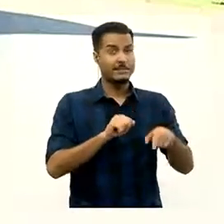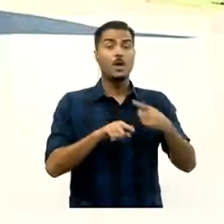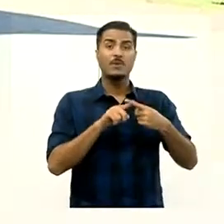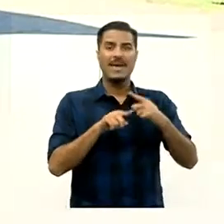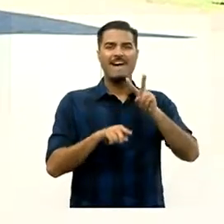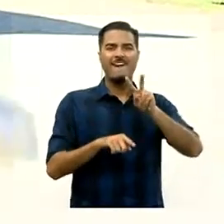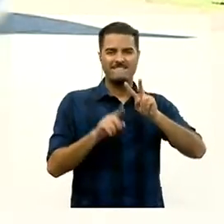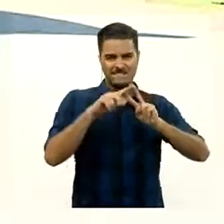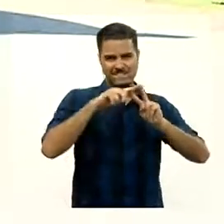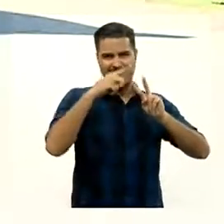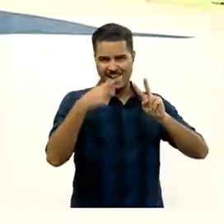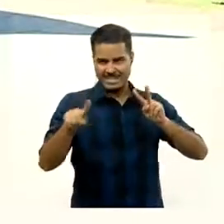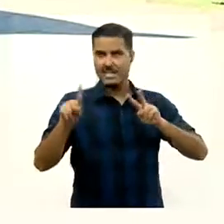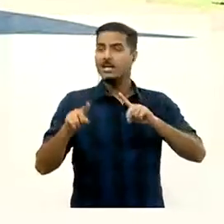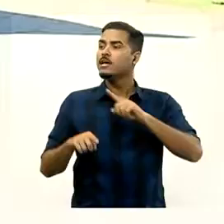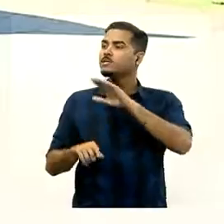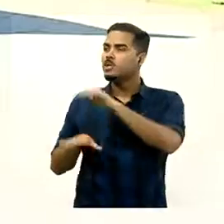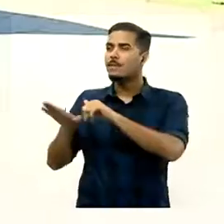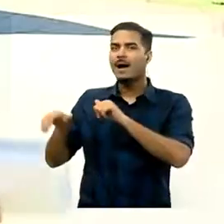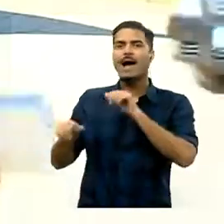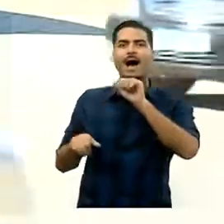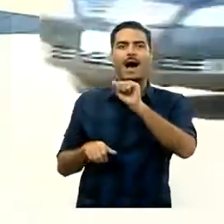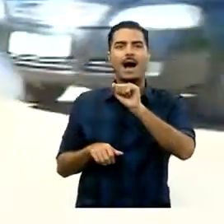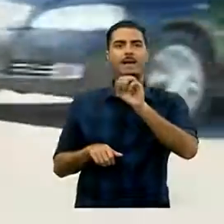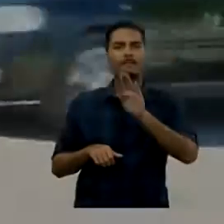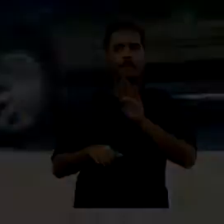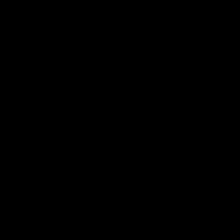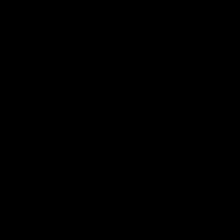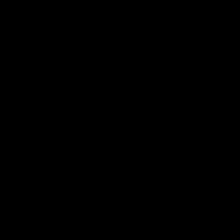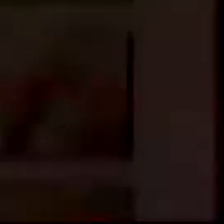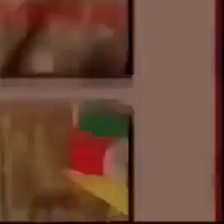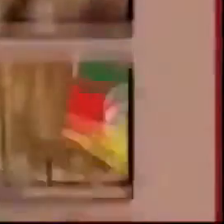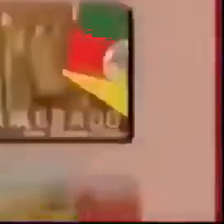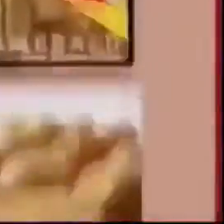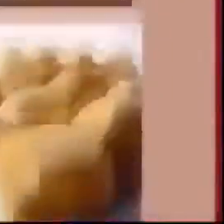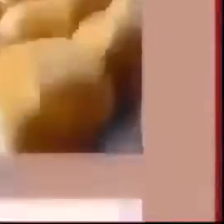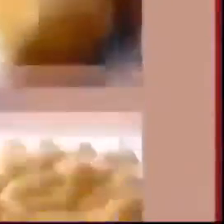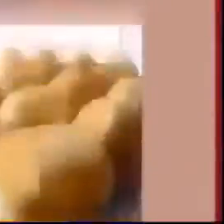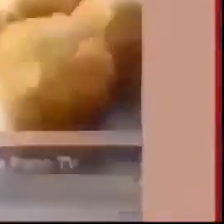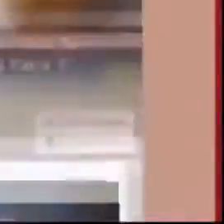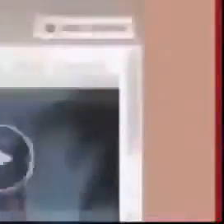com letras, né? A e B, hoje C e D. Essas e